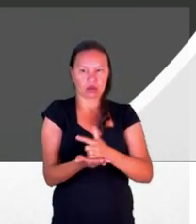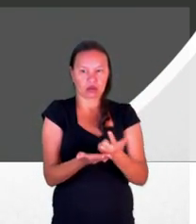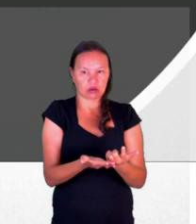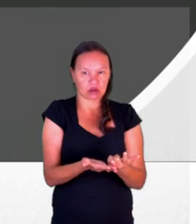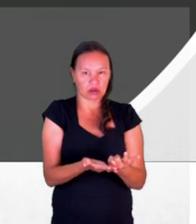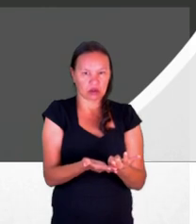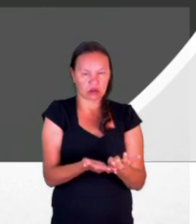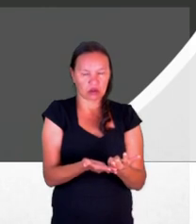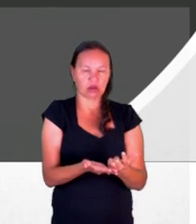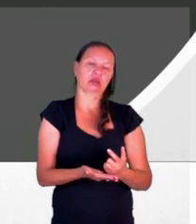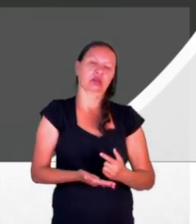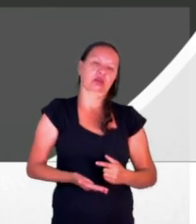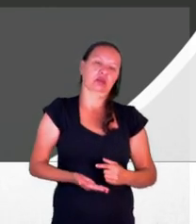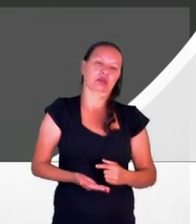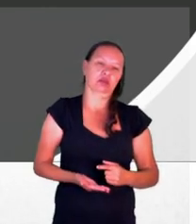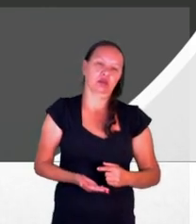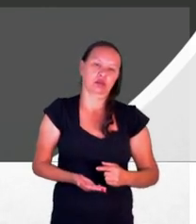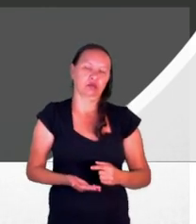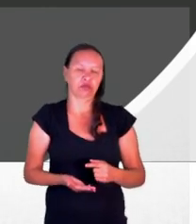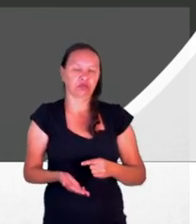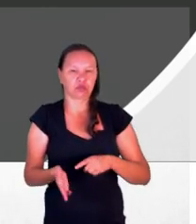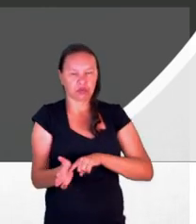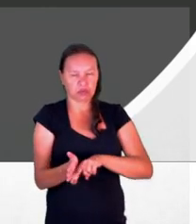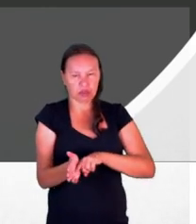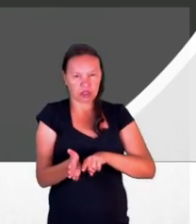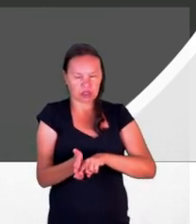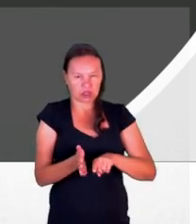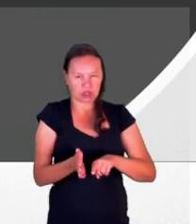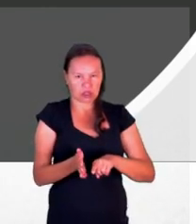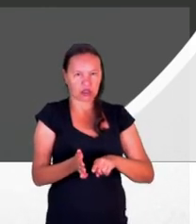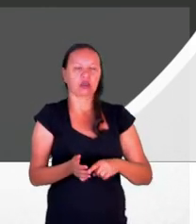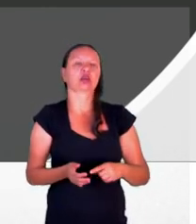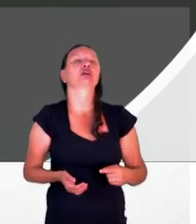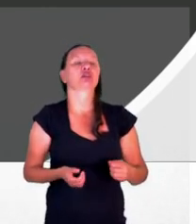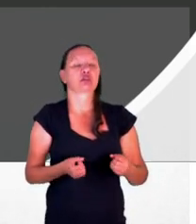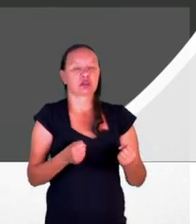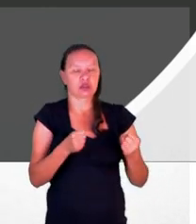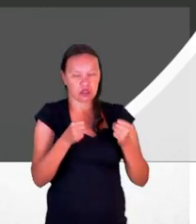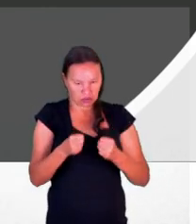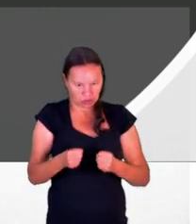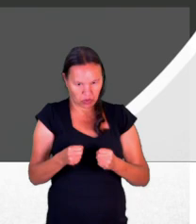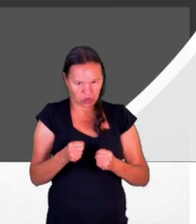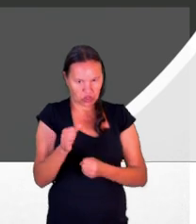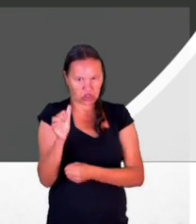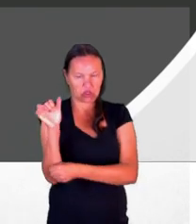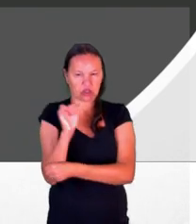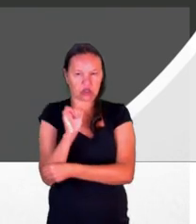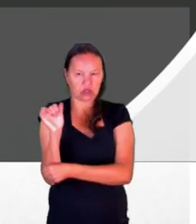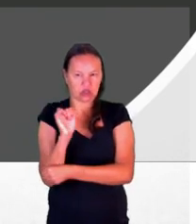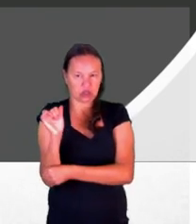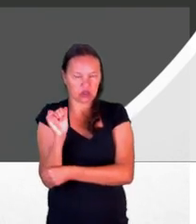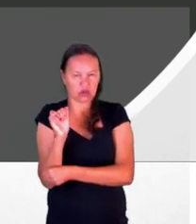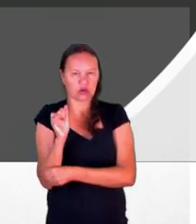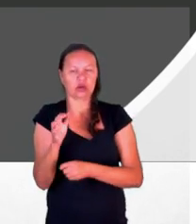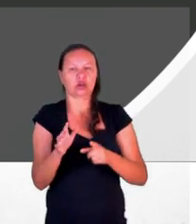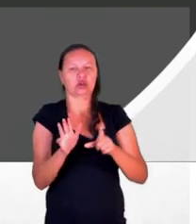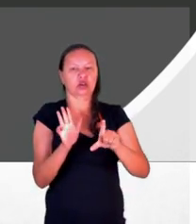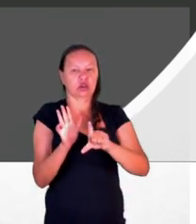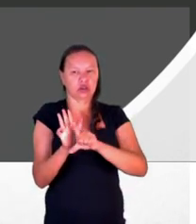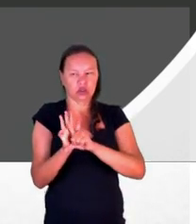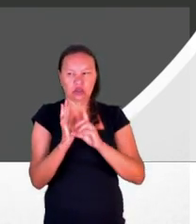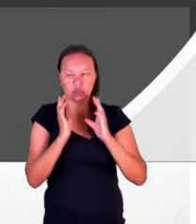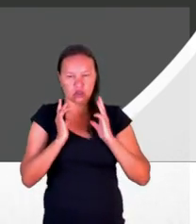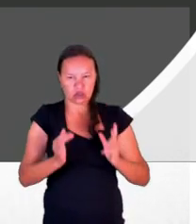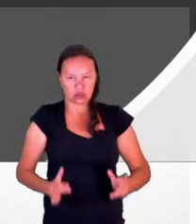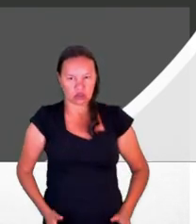ela fez um um caderno consultivo Vocês conseguem acessar no site da Comissão interamericana de Direitos Humanos ela tem